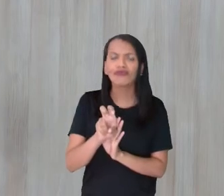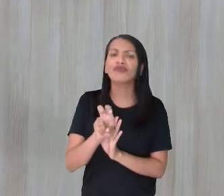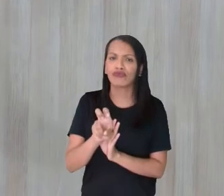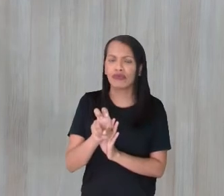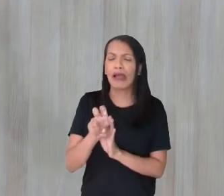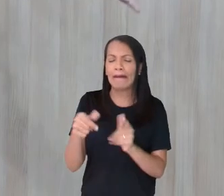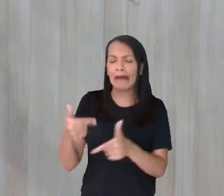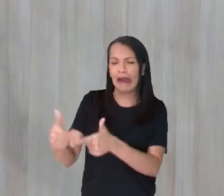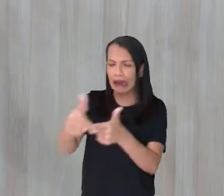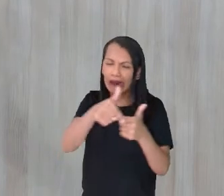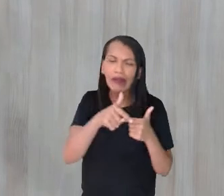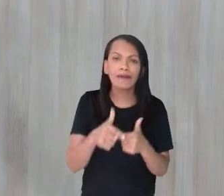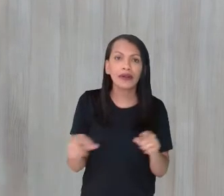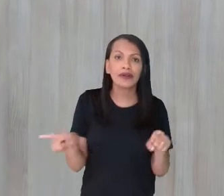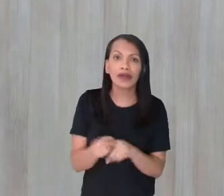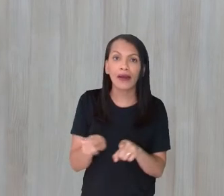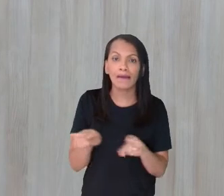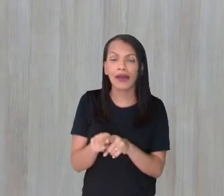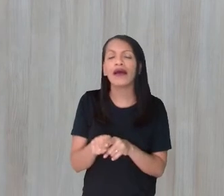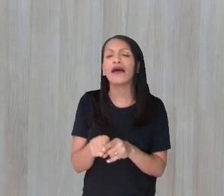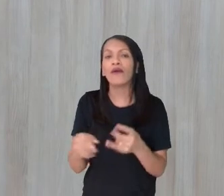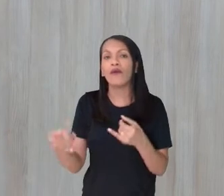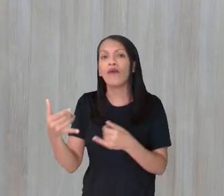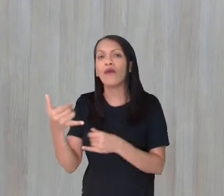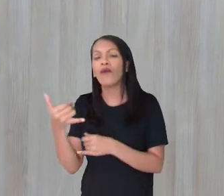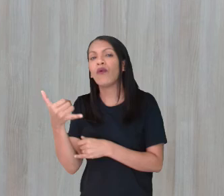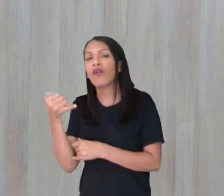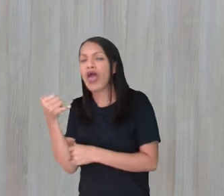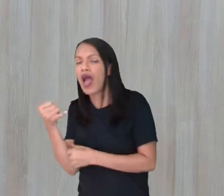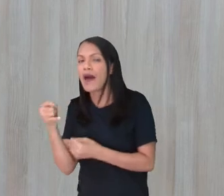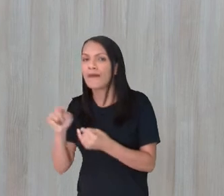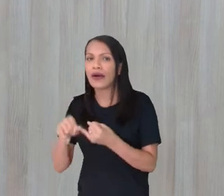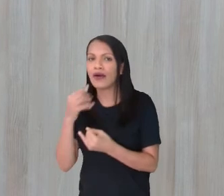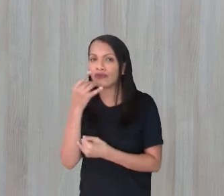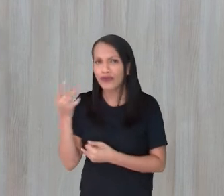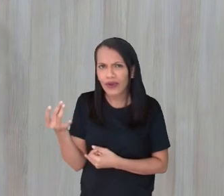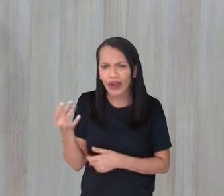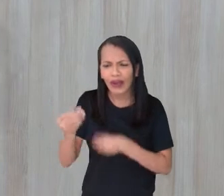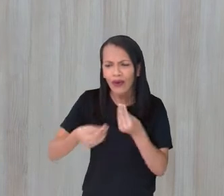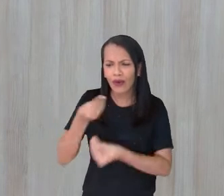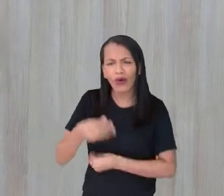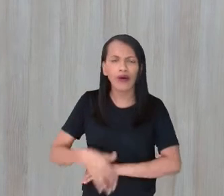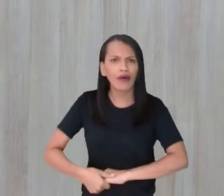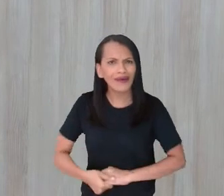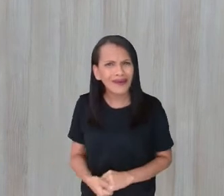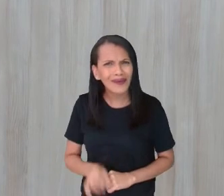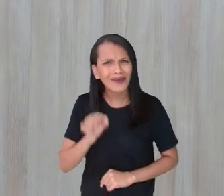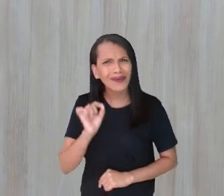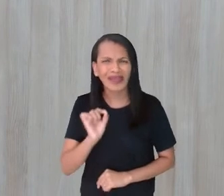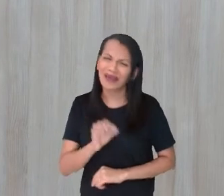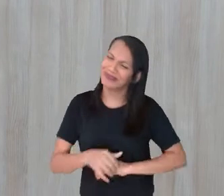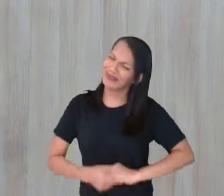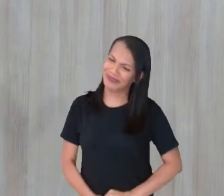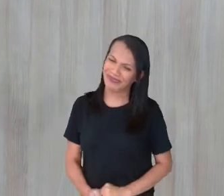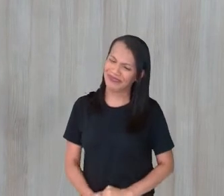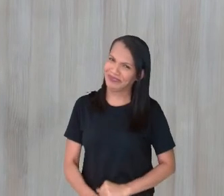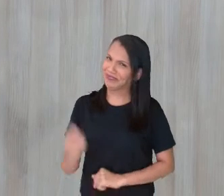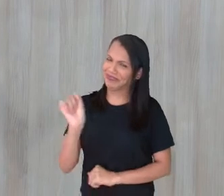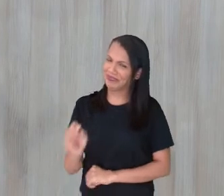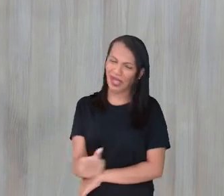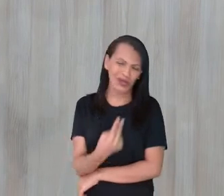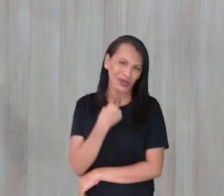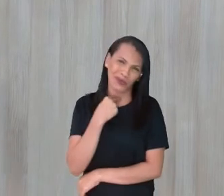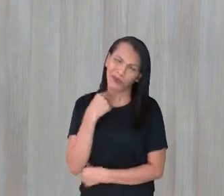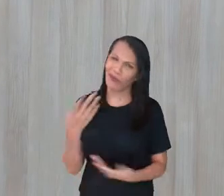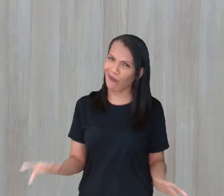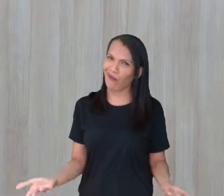passou para a caneta e para o lápis. Você fica, é o quê, boy? É o quê, menino? Não, não